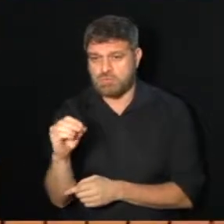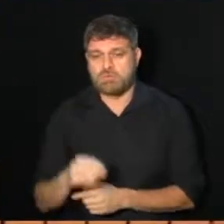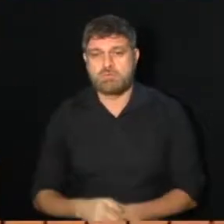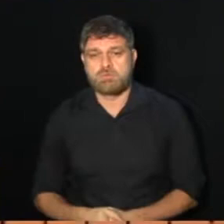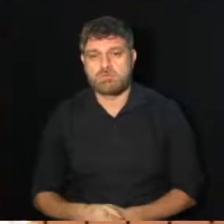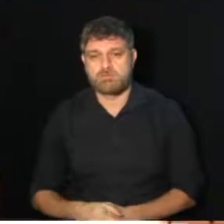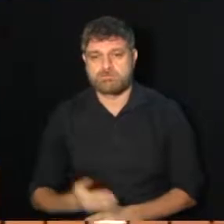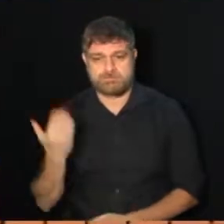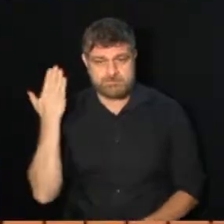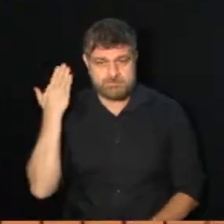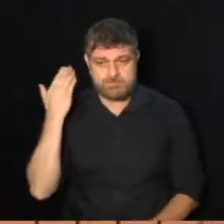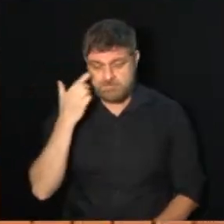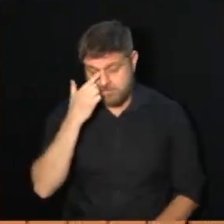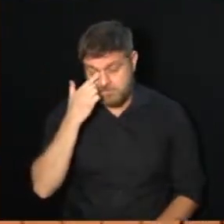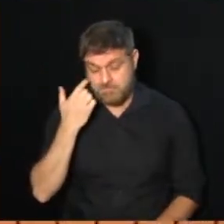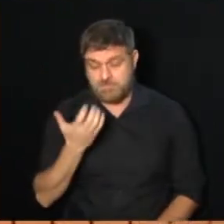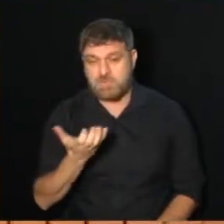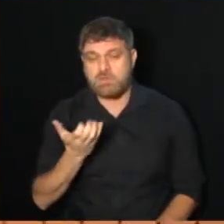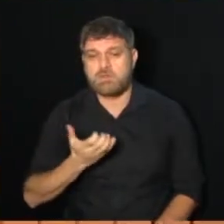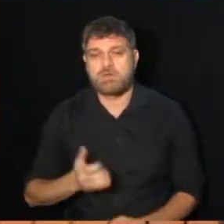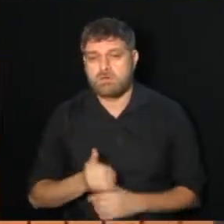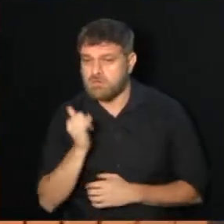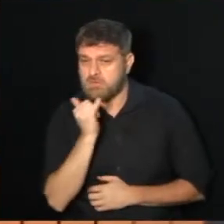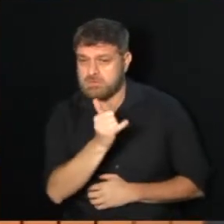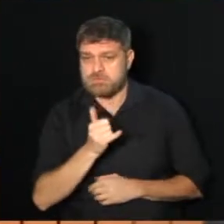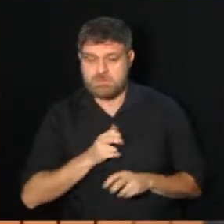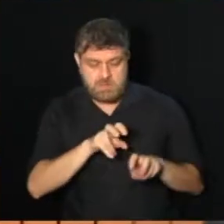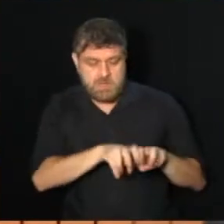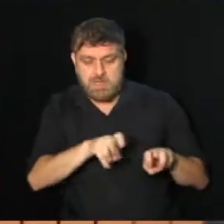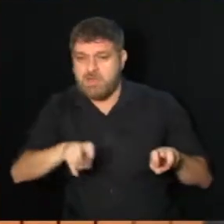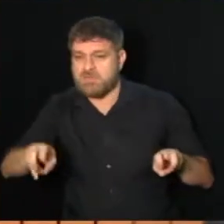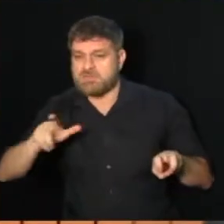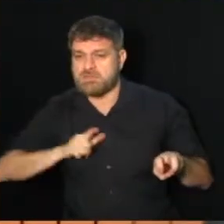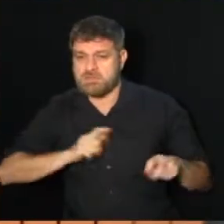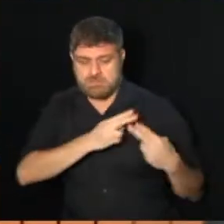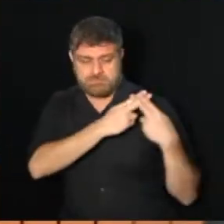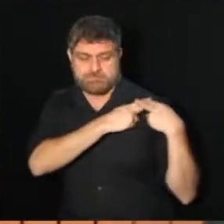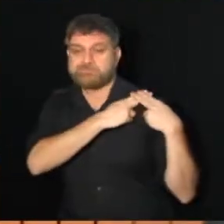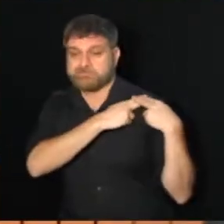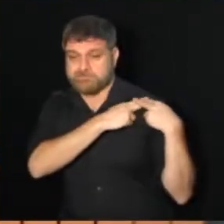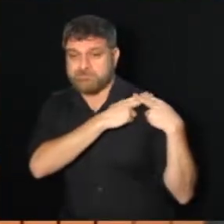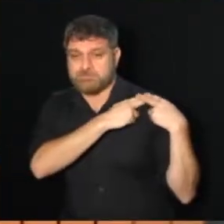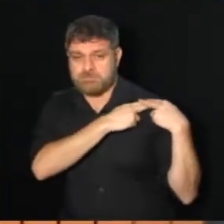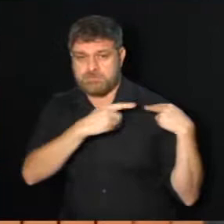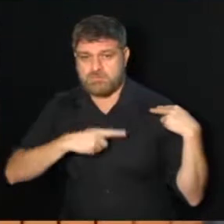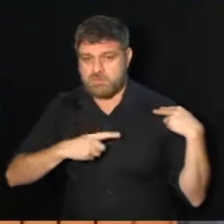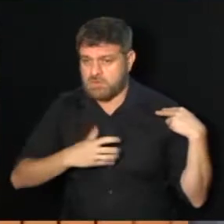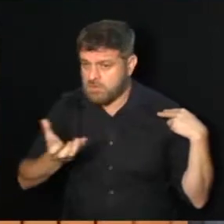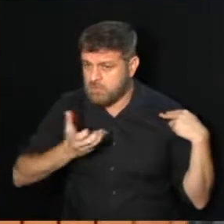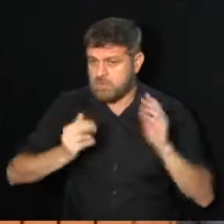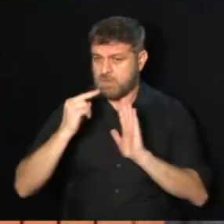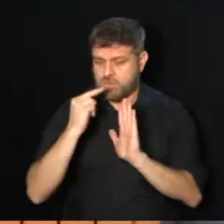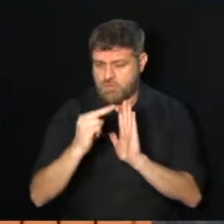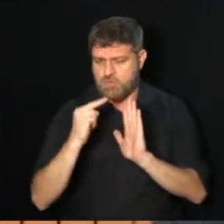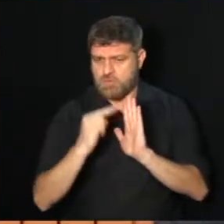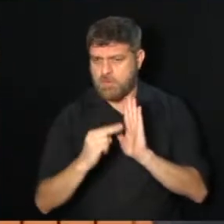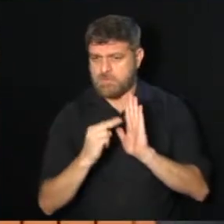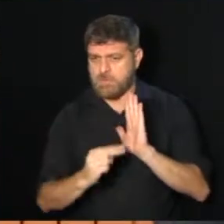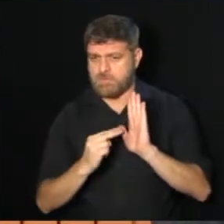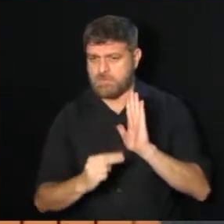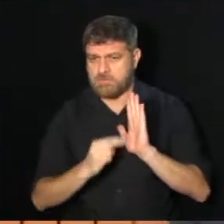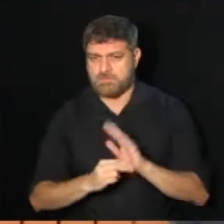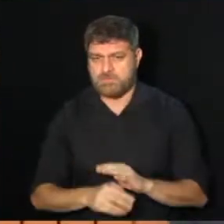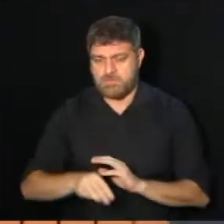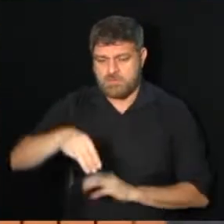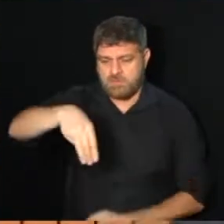próximo passado. Eu quero destacar aqui que a mesa é composta por algumas autoridades que eu faço questão de citar nominalmente.